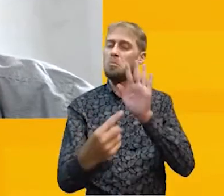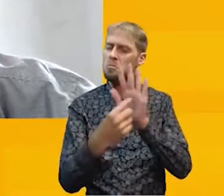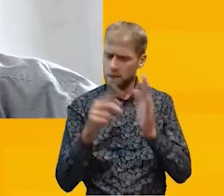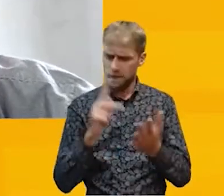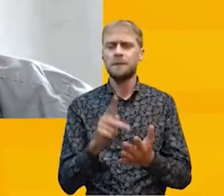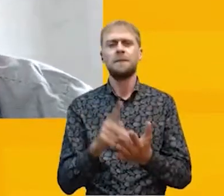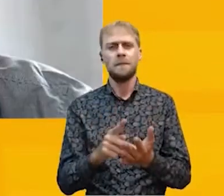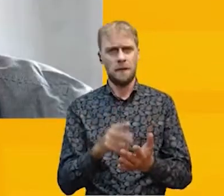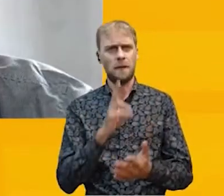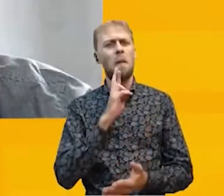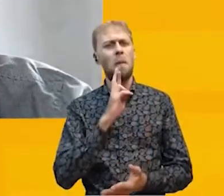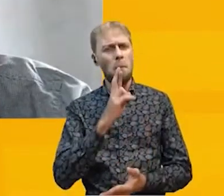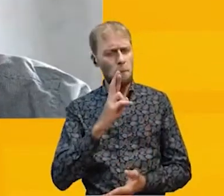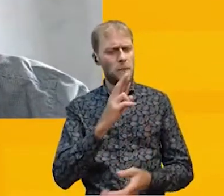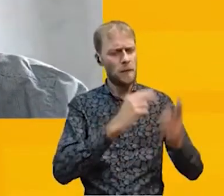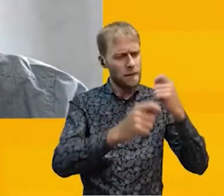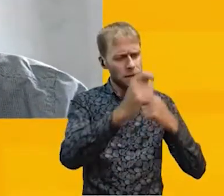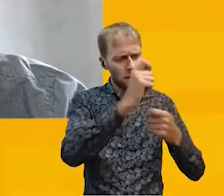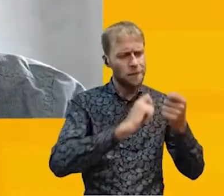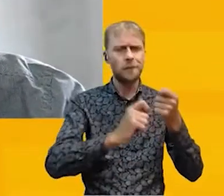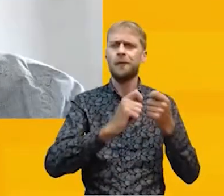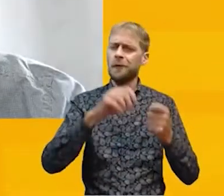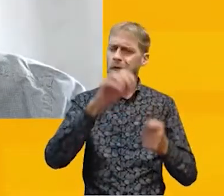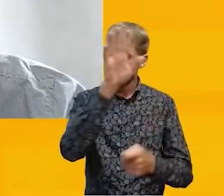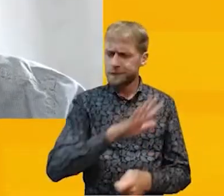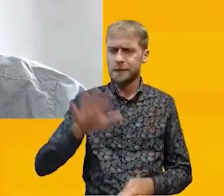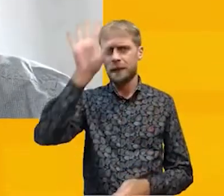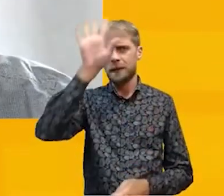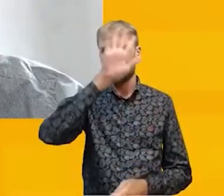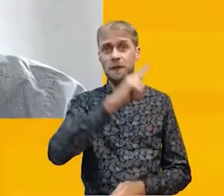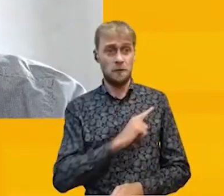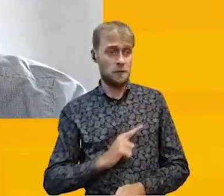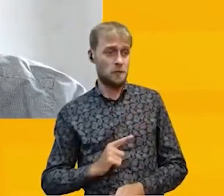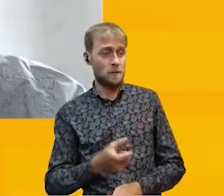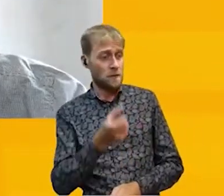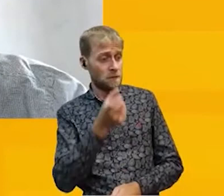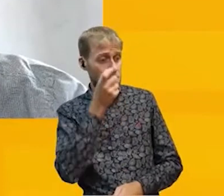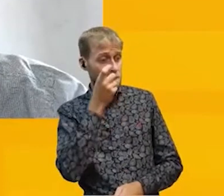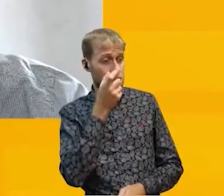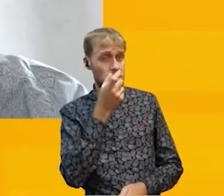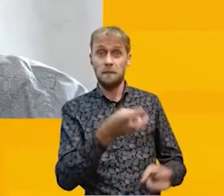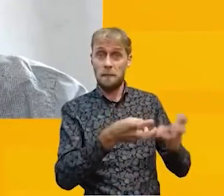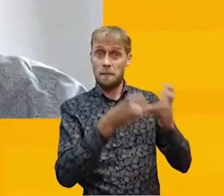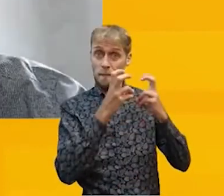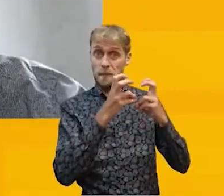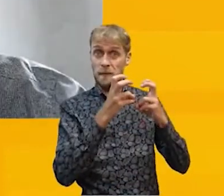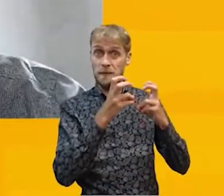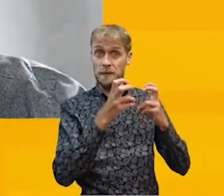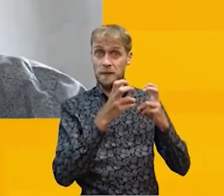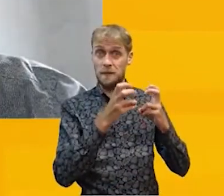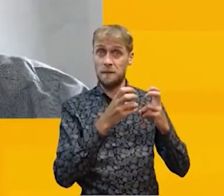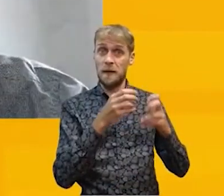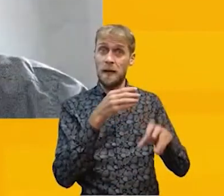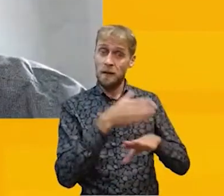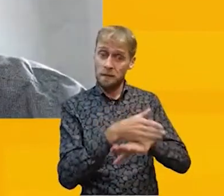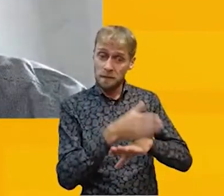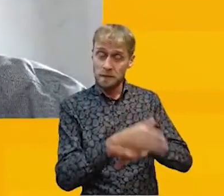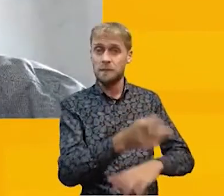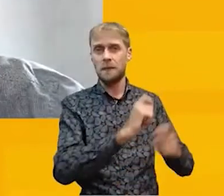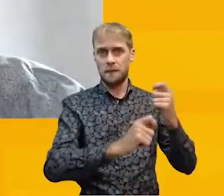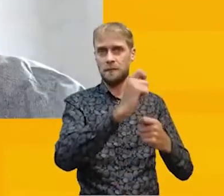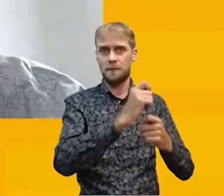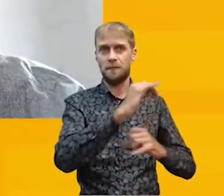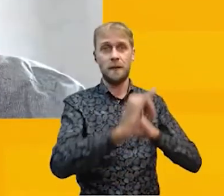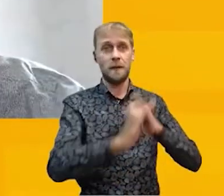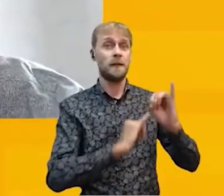aparecer investimentos para a região, fazer com que o governo se interesse pela região e volte a ter investimentos. E essa plataforma criada pela